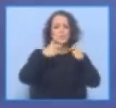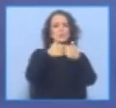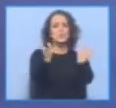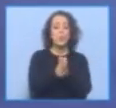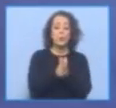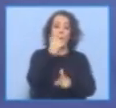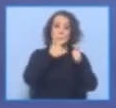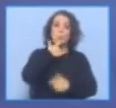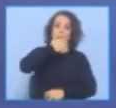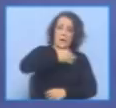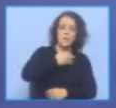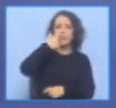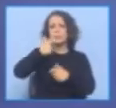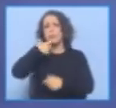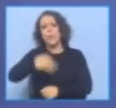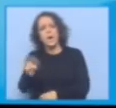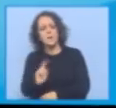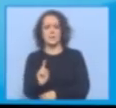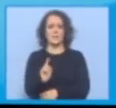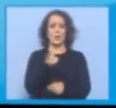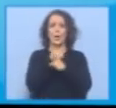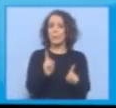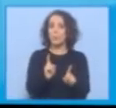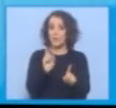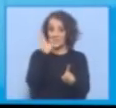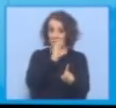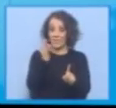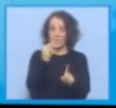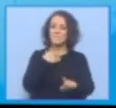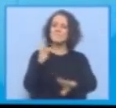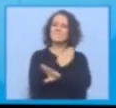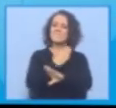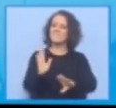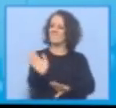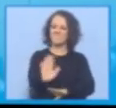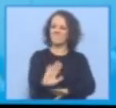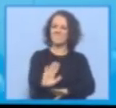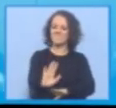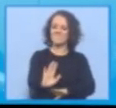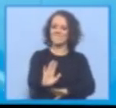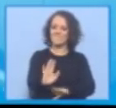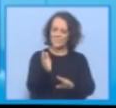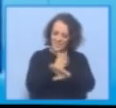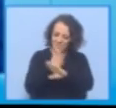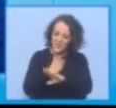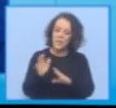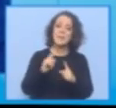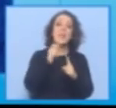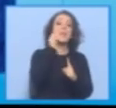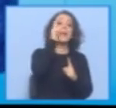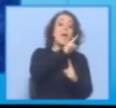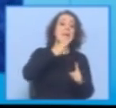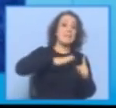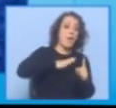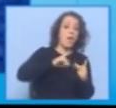crentes, não crentes, porque se calhar já não dividiria eu com crentes e não crentes. Dividiria mais quem procura e